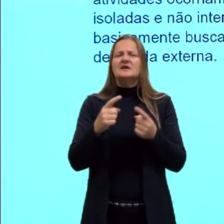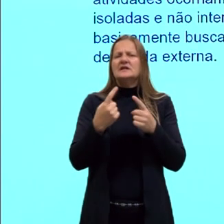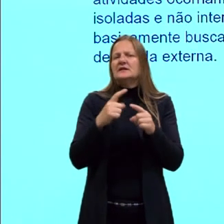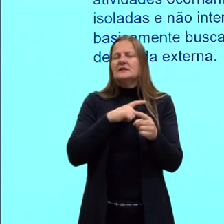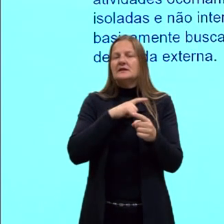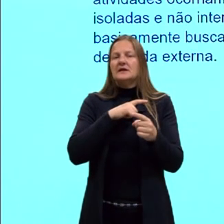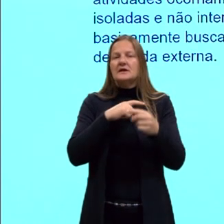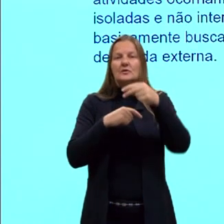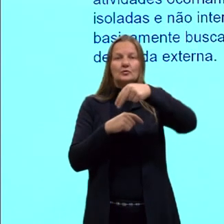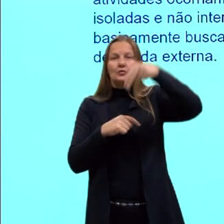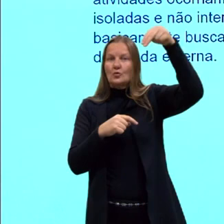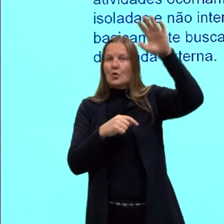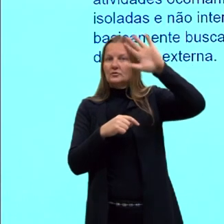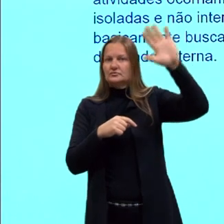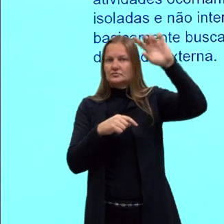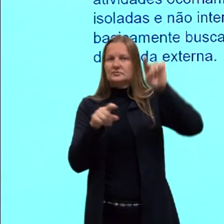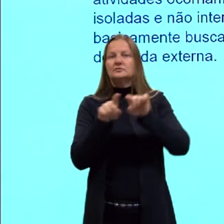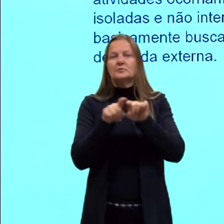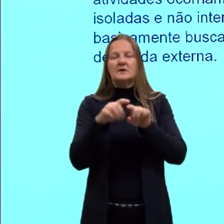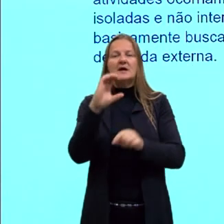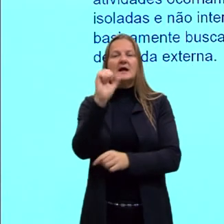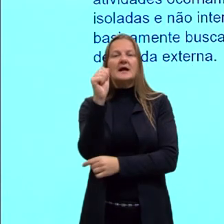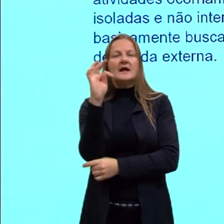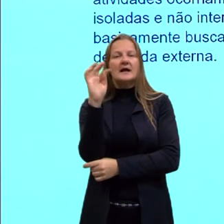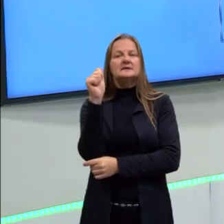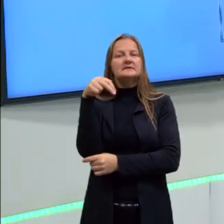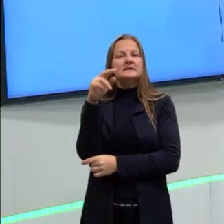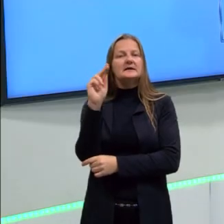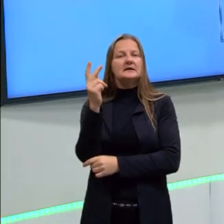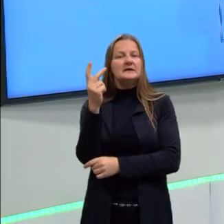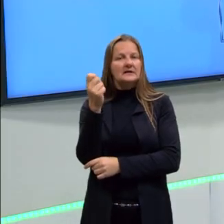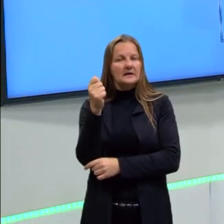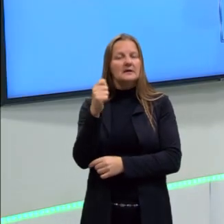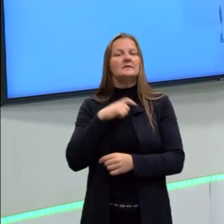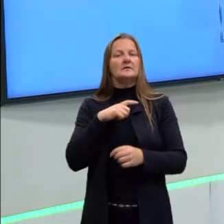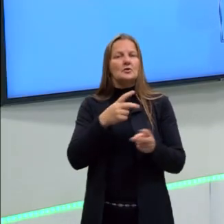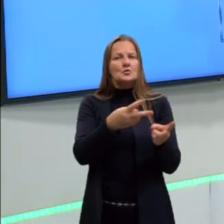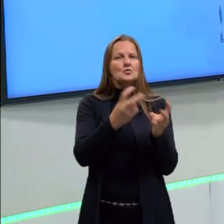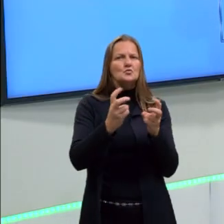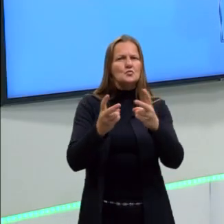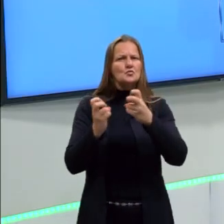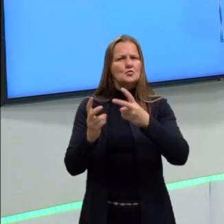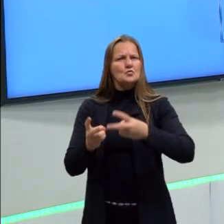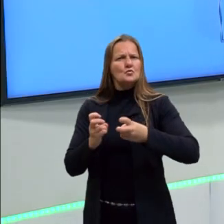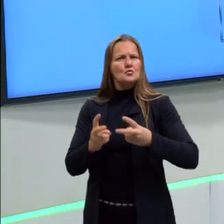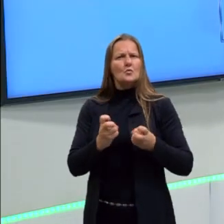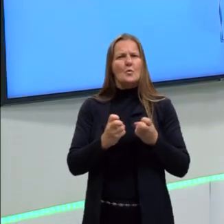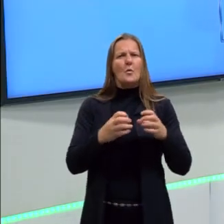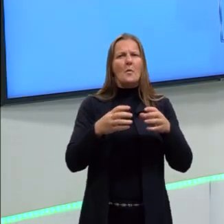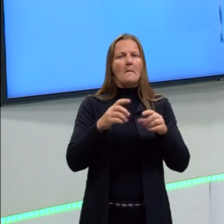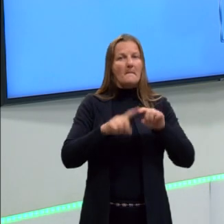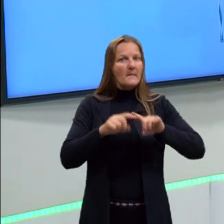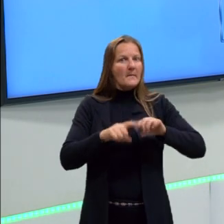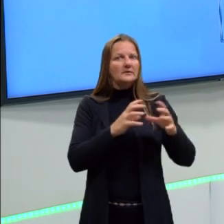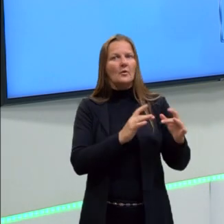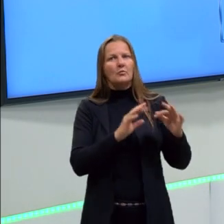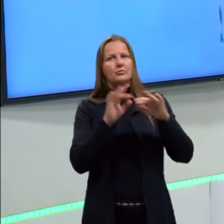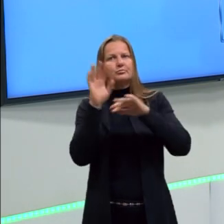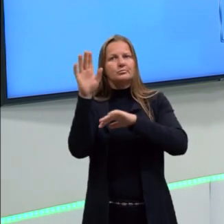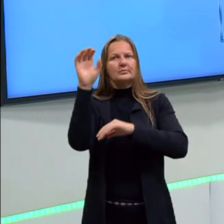certo outros questões aí ligados aí o extrativismo tá então justamente essa